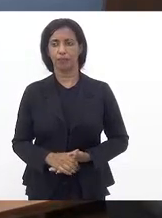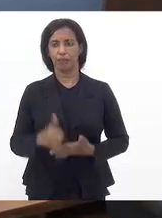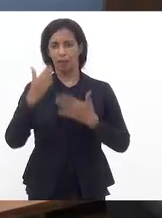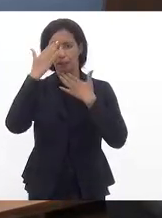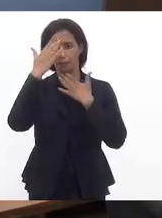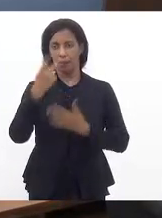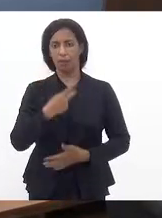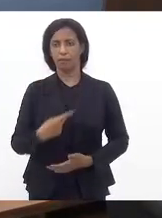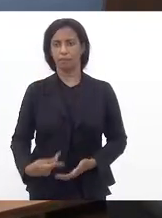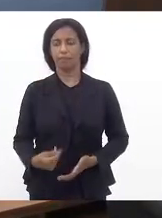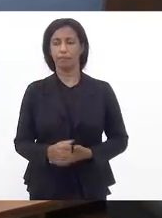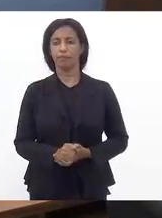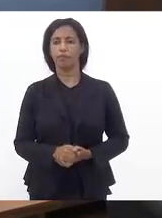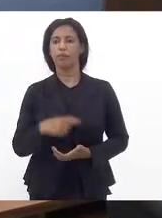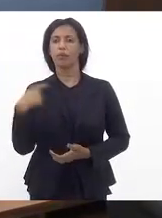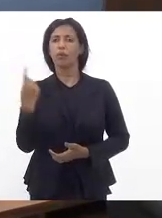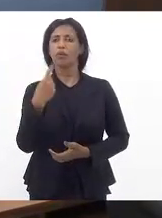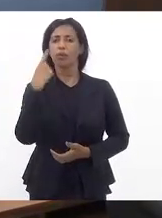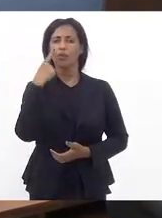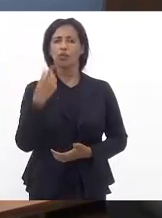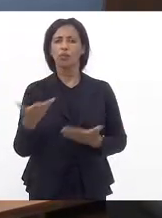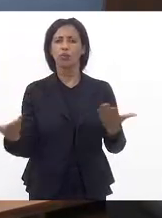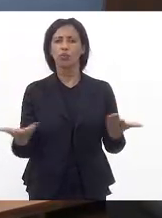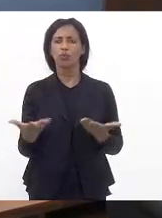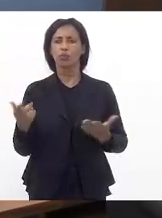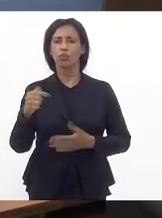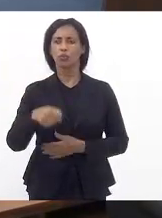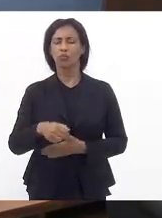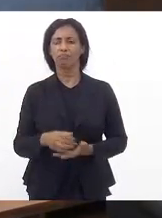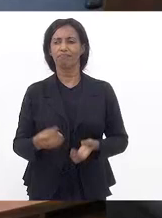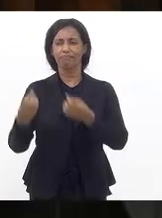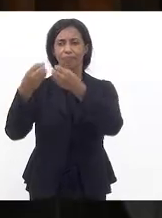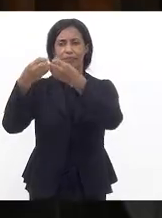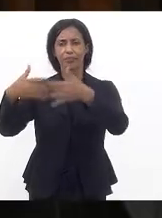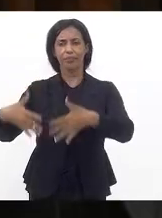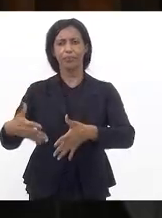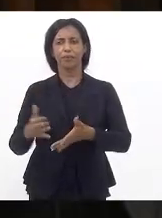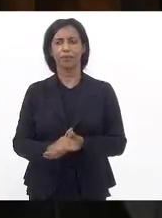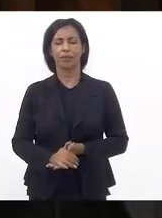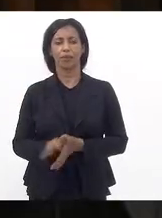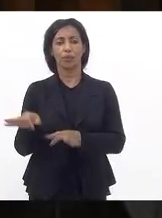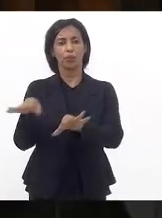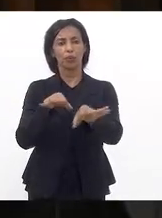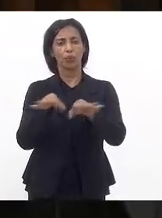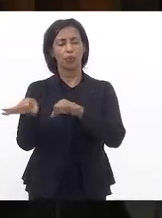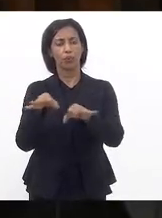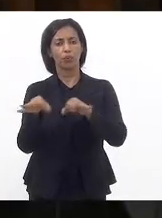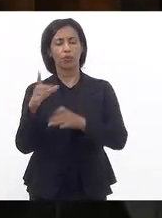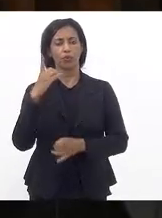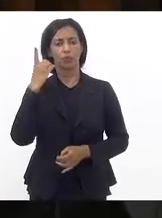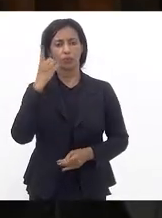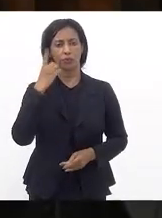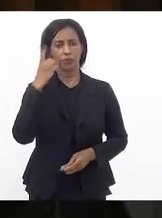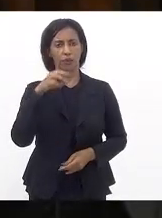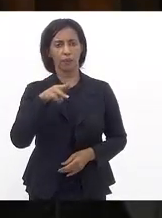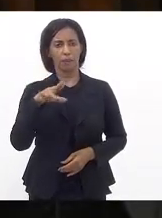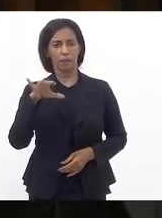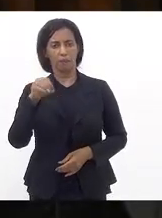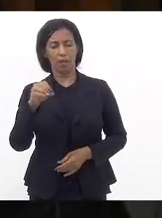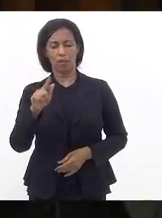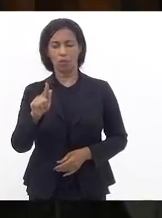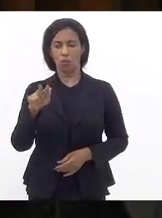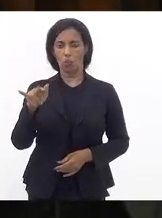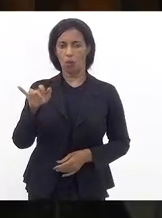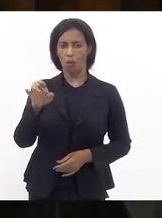presidente Presidente que nós vemos hoje aqui foi deturpar o projeto do deputado Márcio